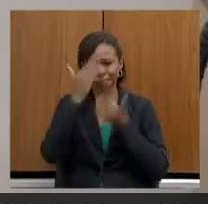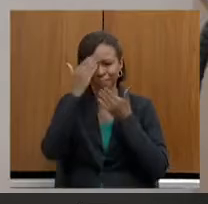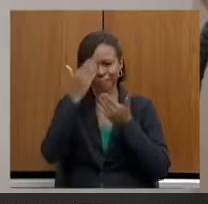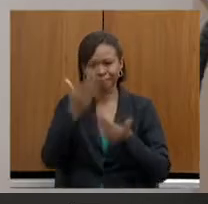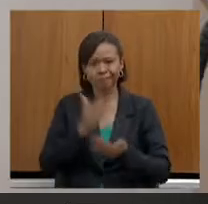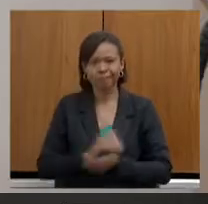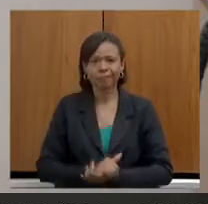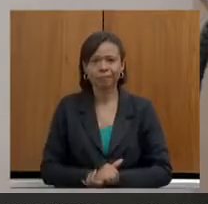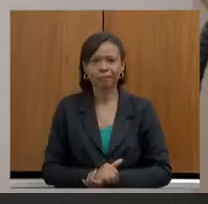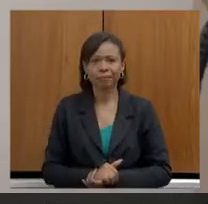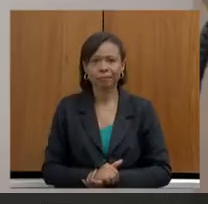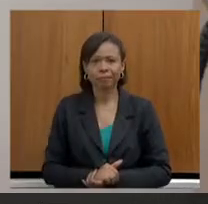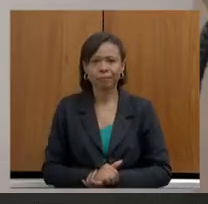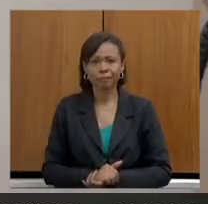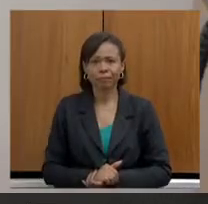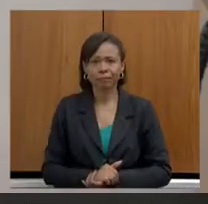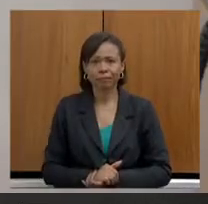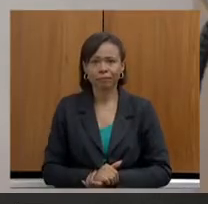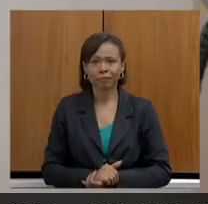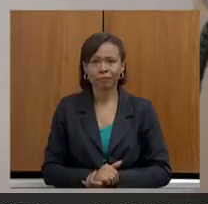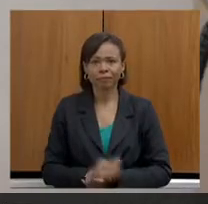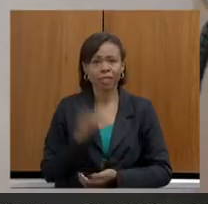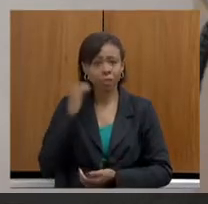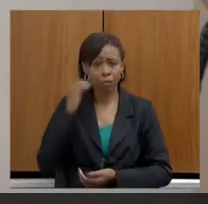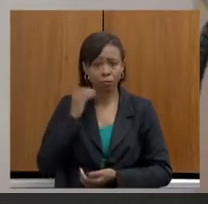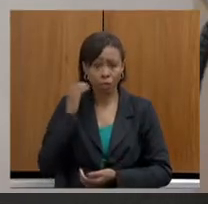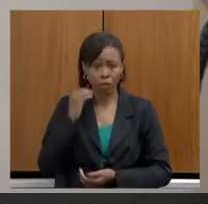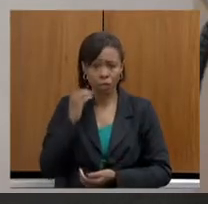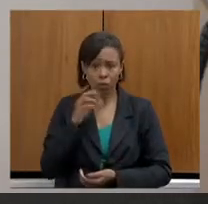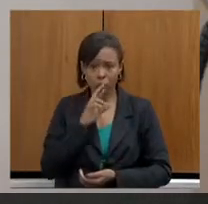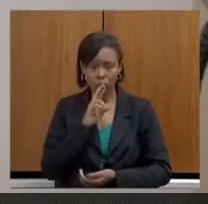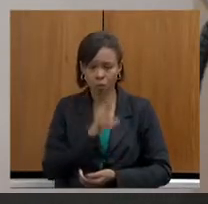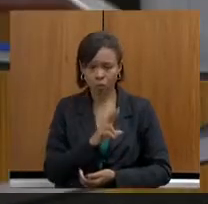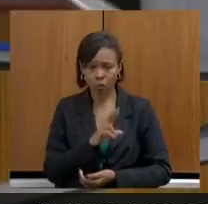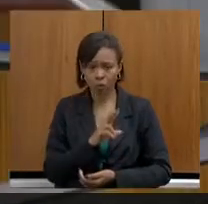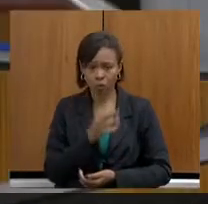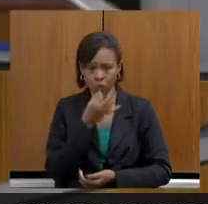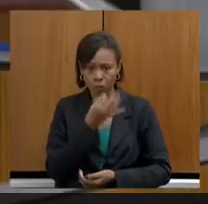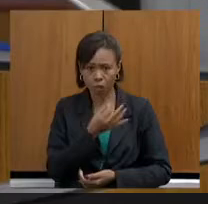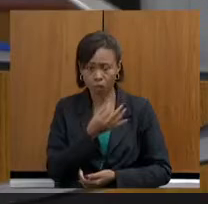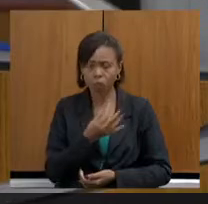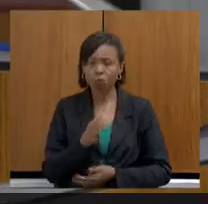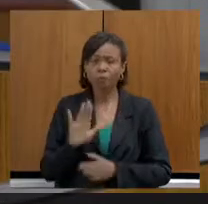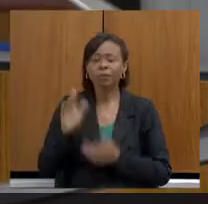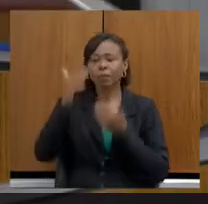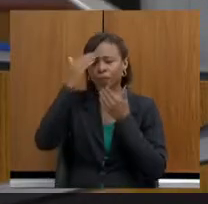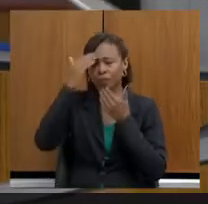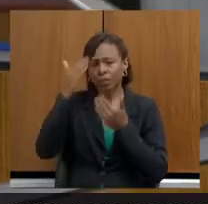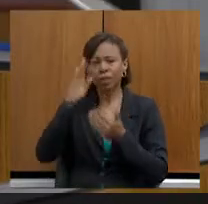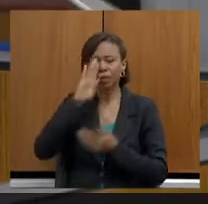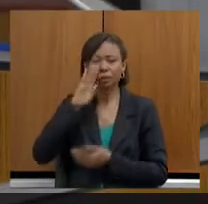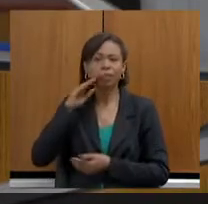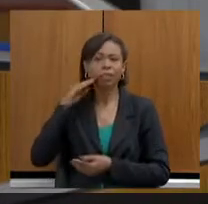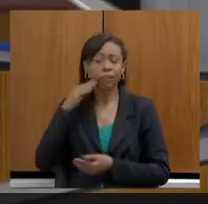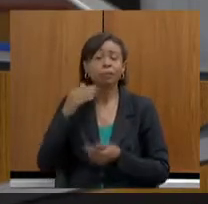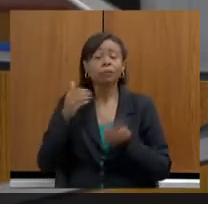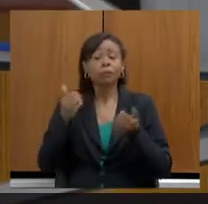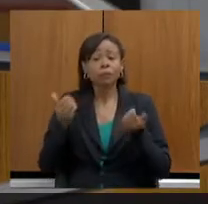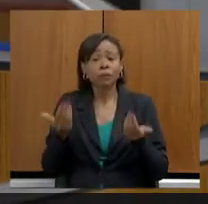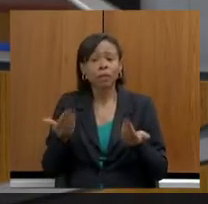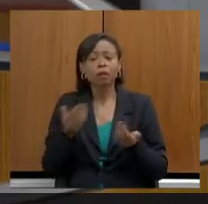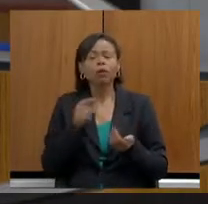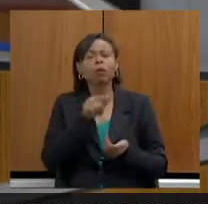as considerações deputado e obrigado Presidente Deputado Beatriz Cerqueira